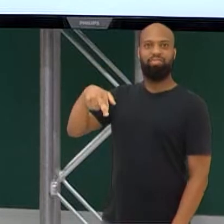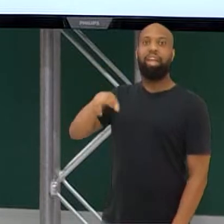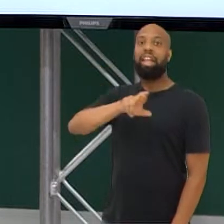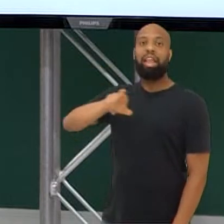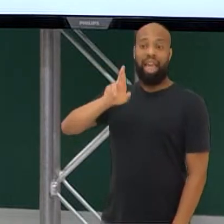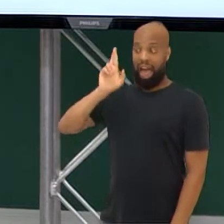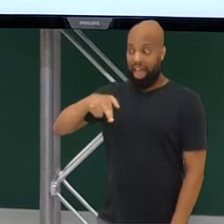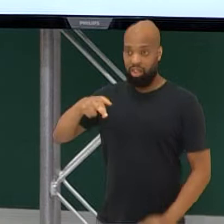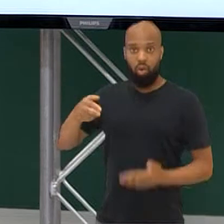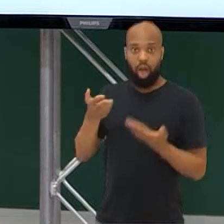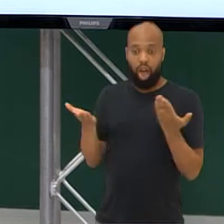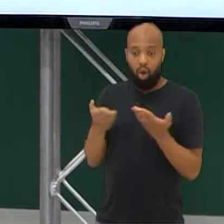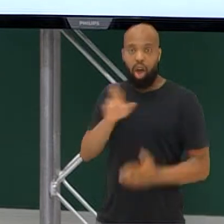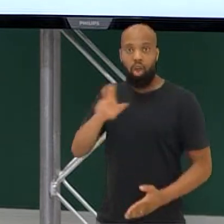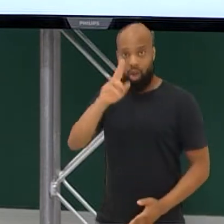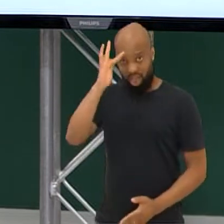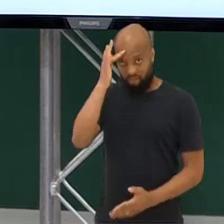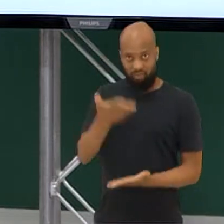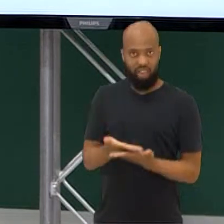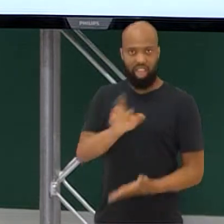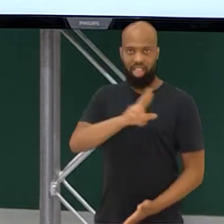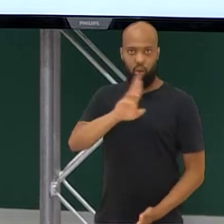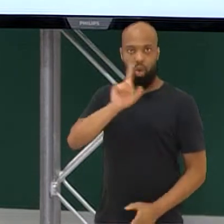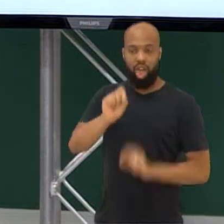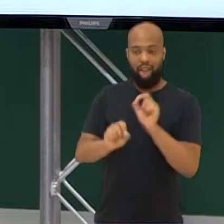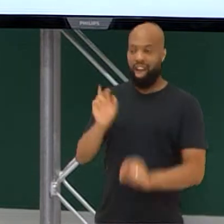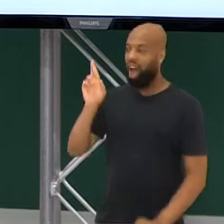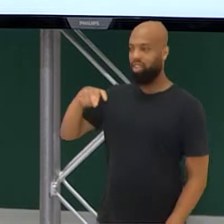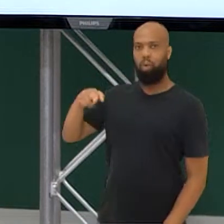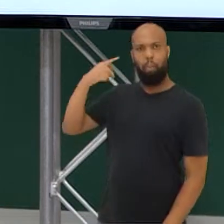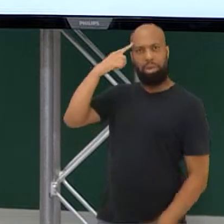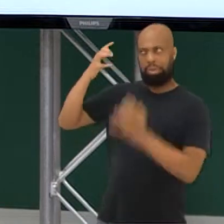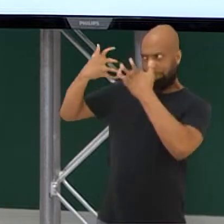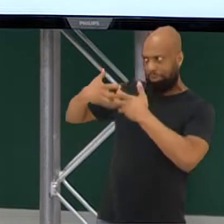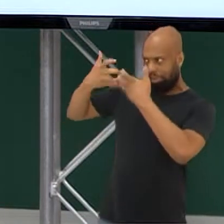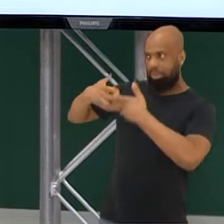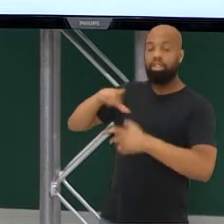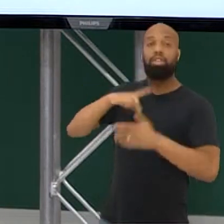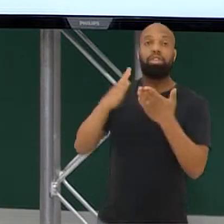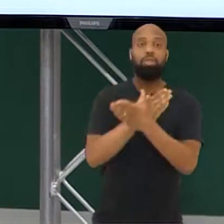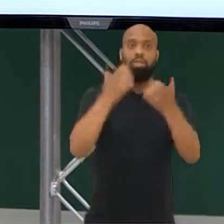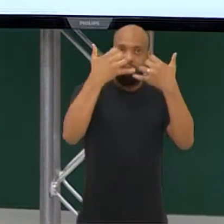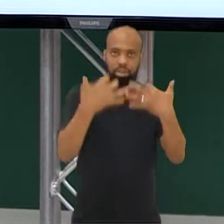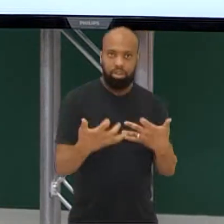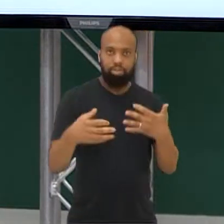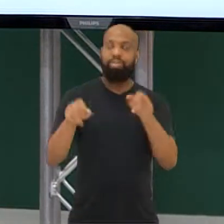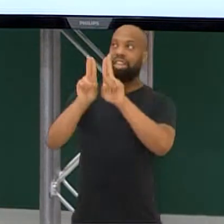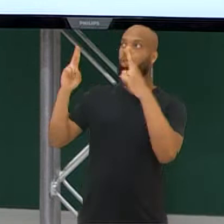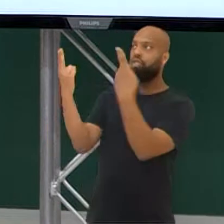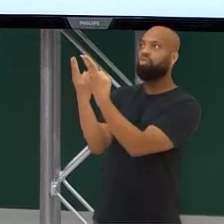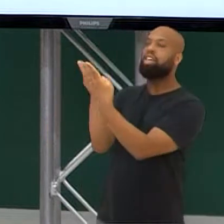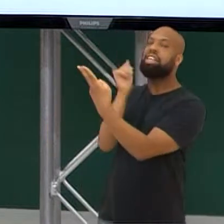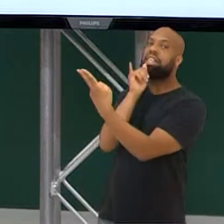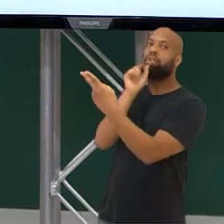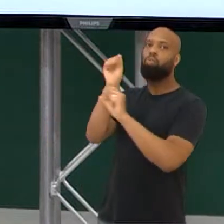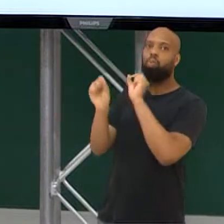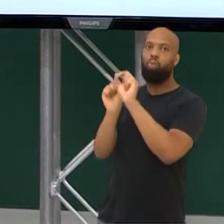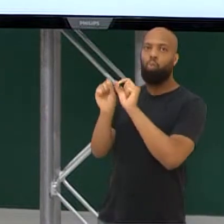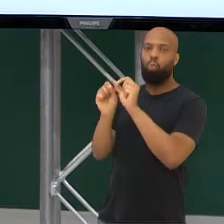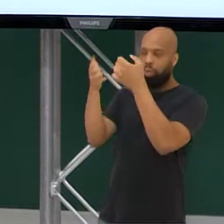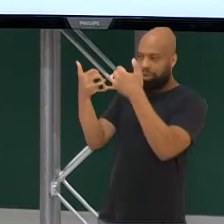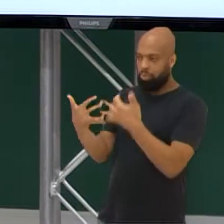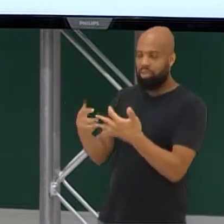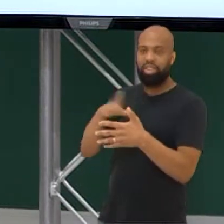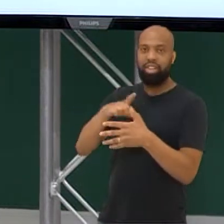explicação a partir da fé, por exemplo. Então, por isso que aqui nós temos algumas explicações de um universo, por exemplo, explicado ainda